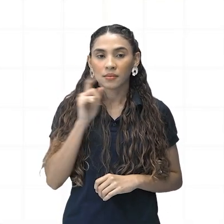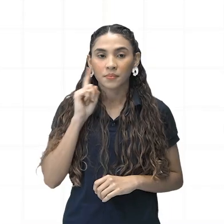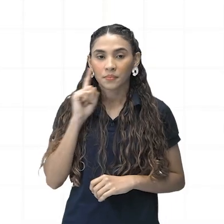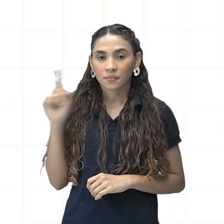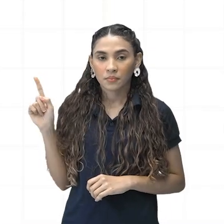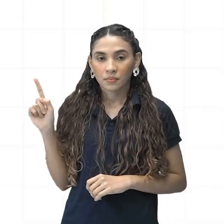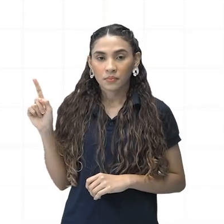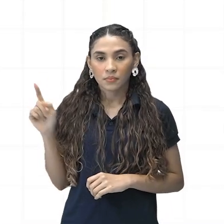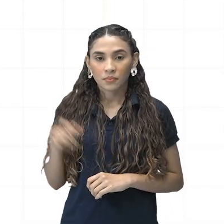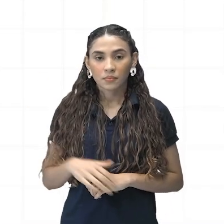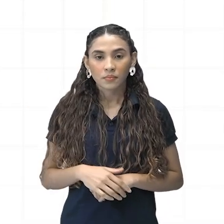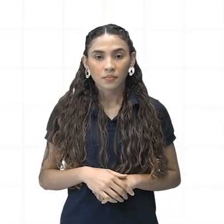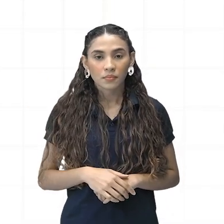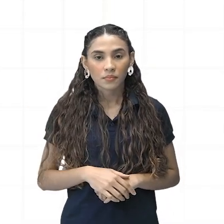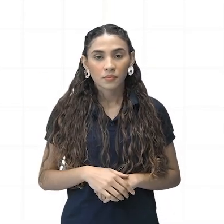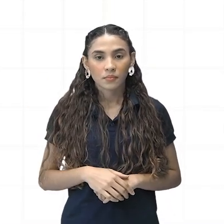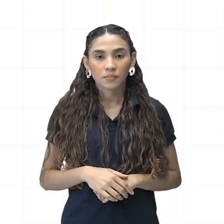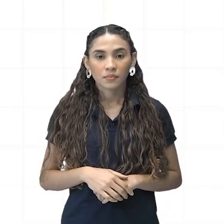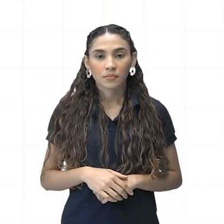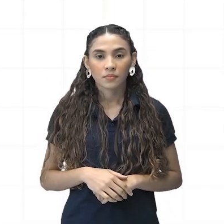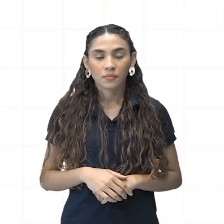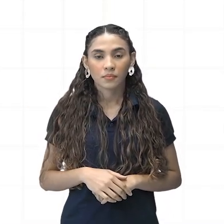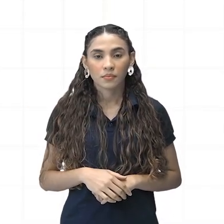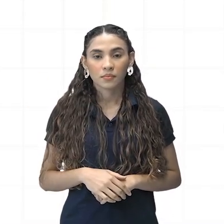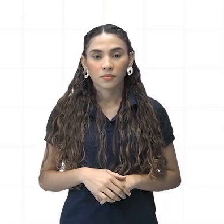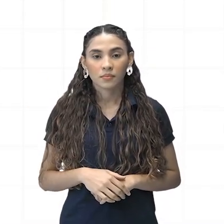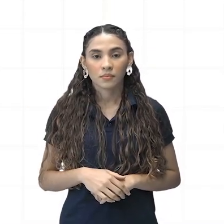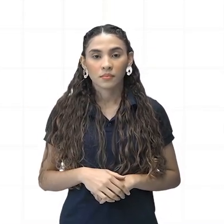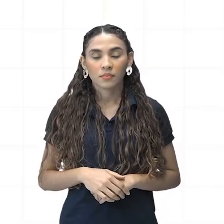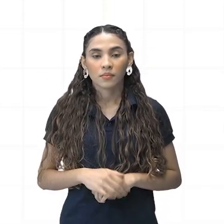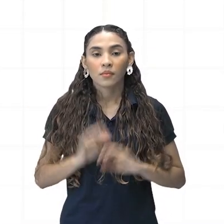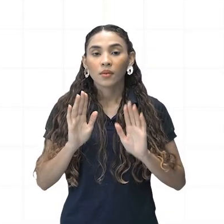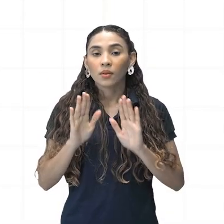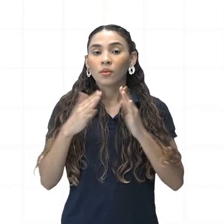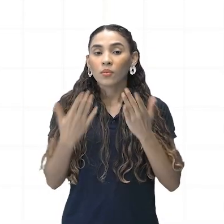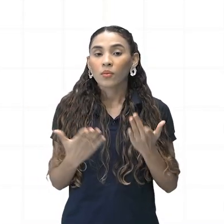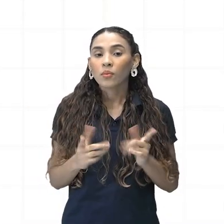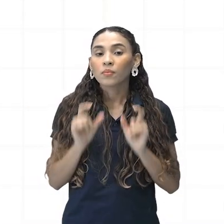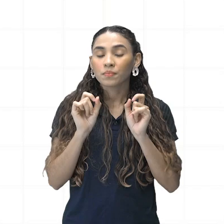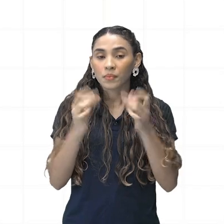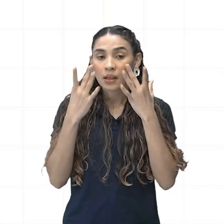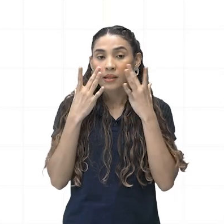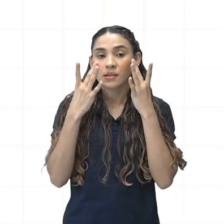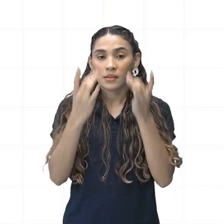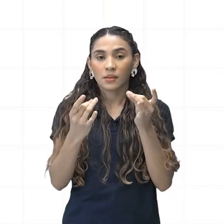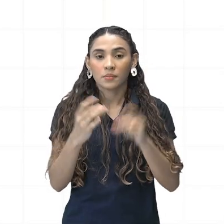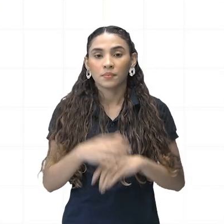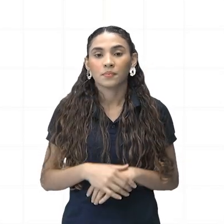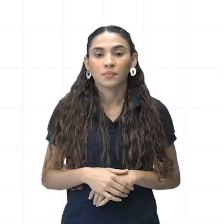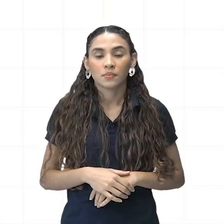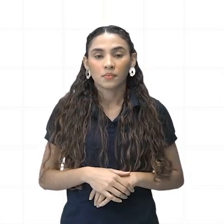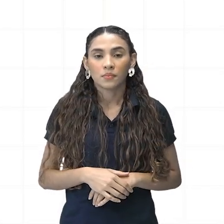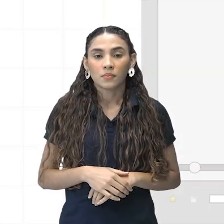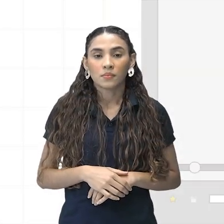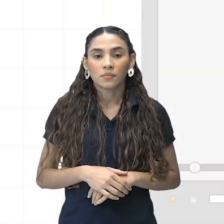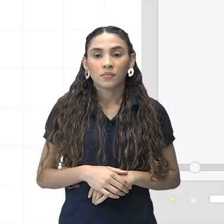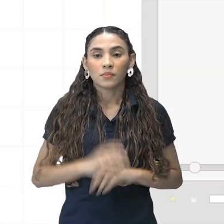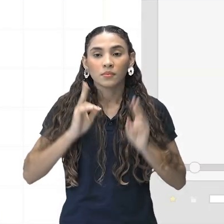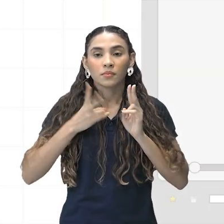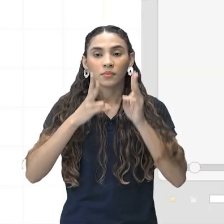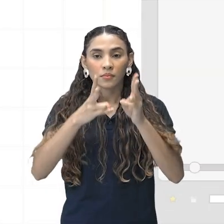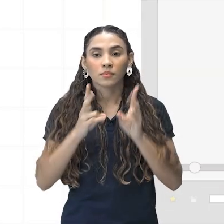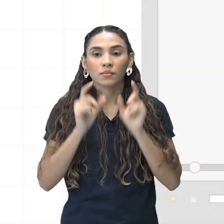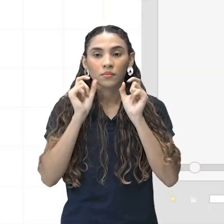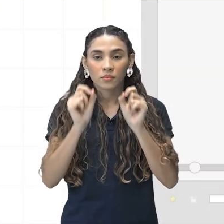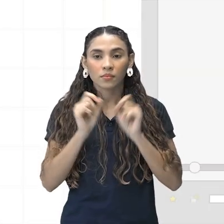gente trabalhar com mais calma lá na frente. Qual o cuidado, professor? De sempre